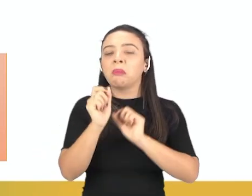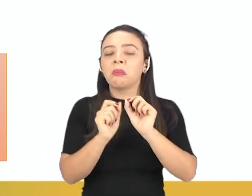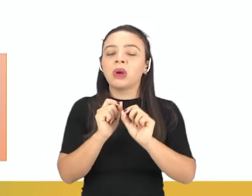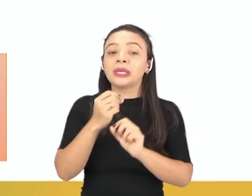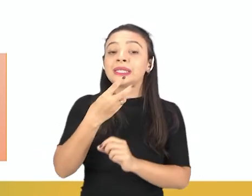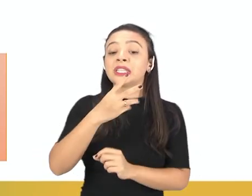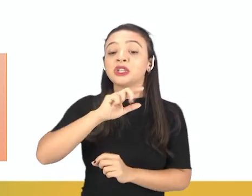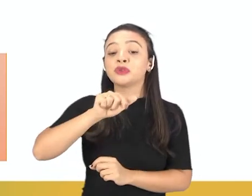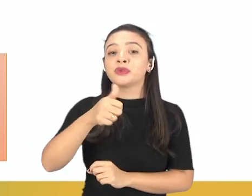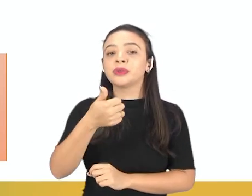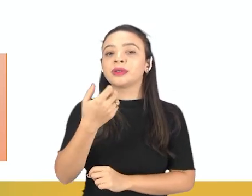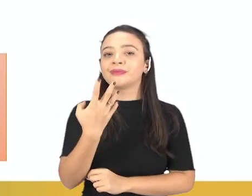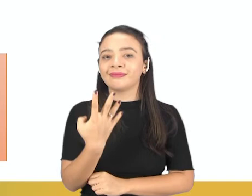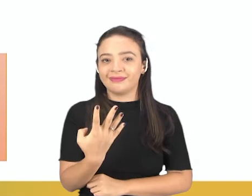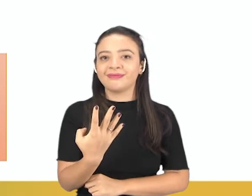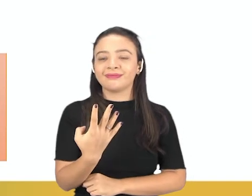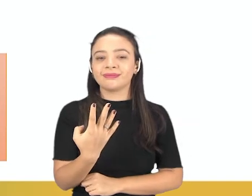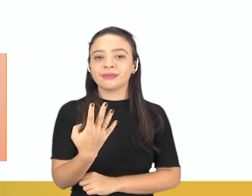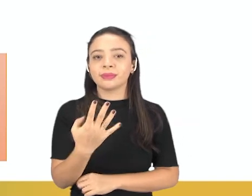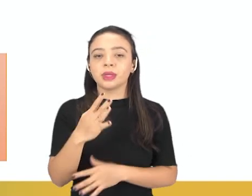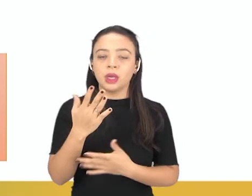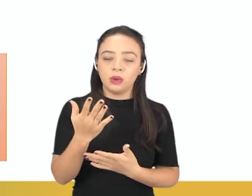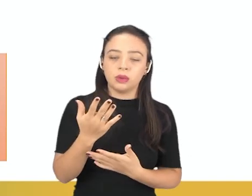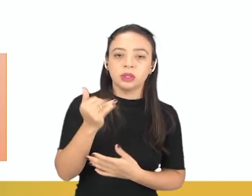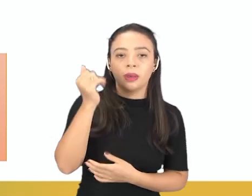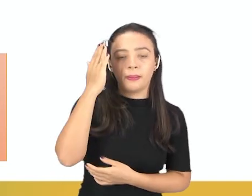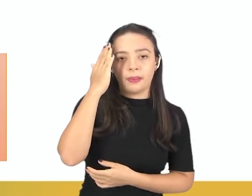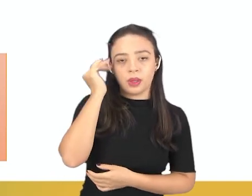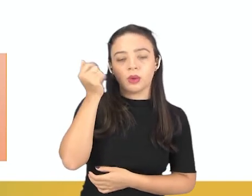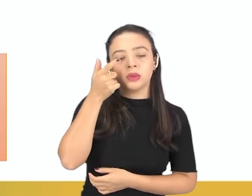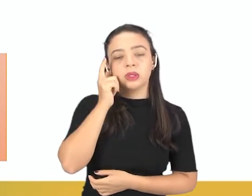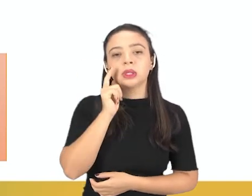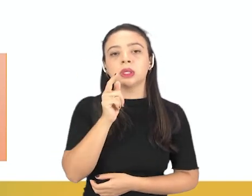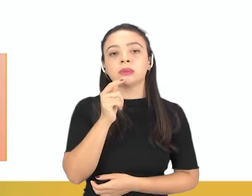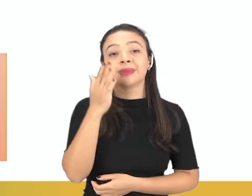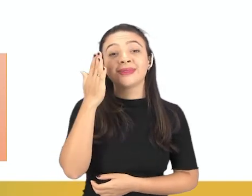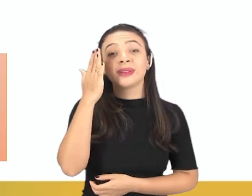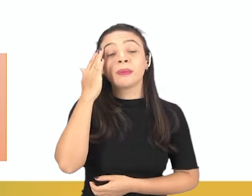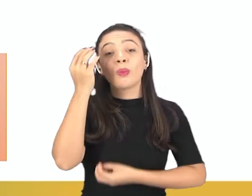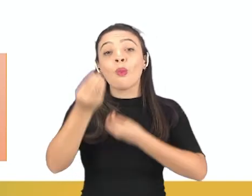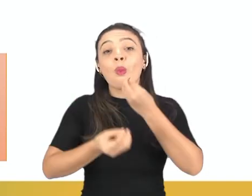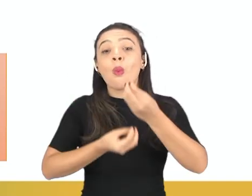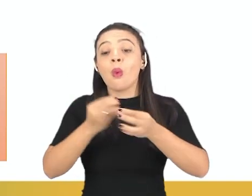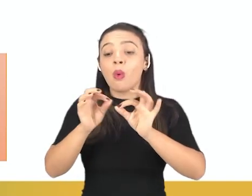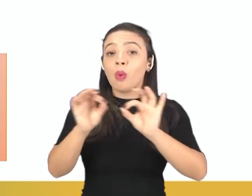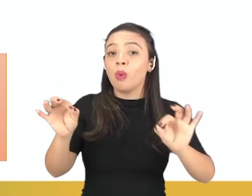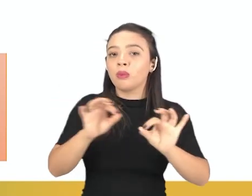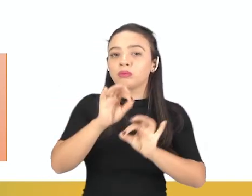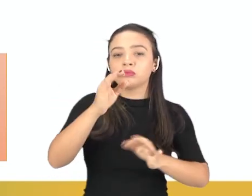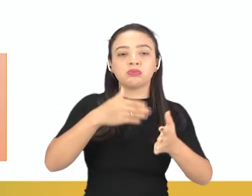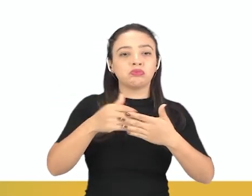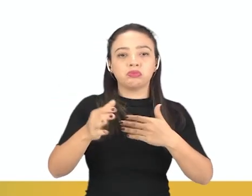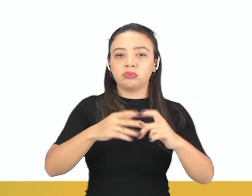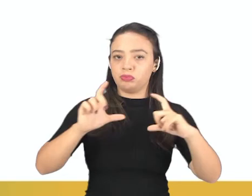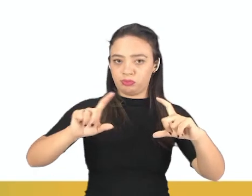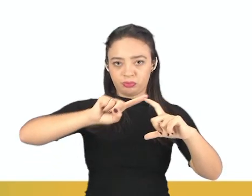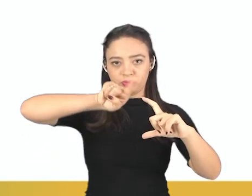torno de 3,14 com essa ideia a gente vai poder calcular comprimento de uma circunferência qualquer